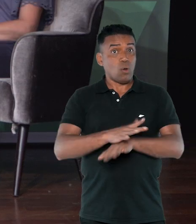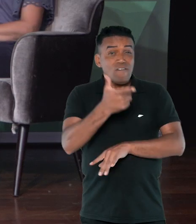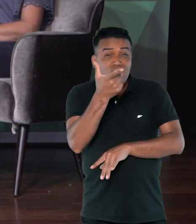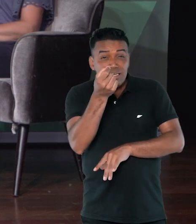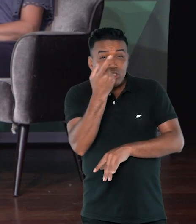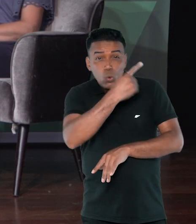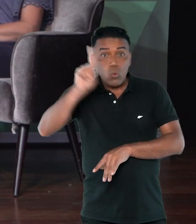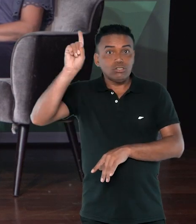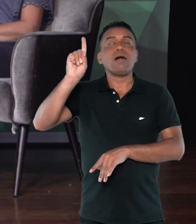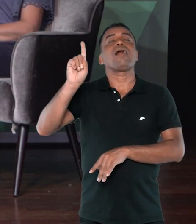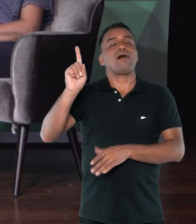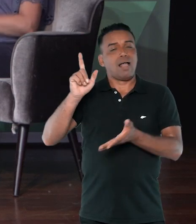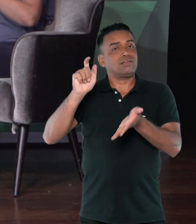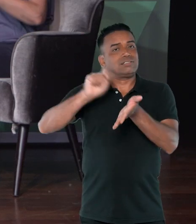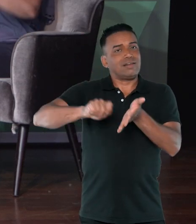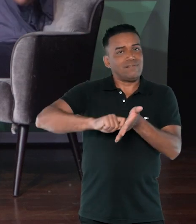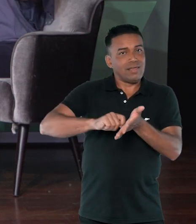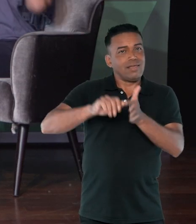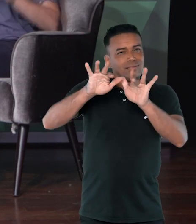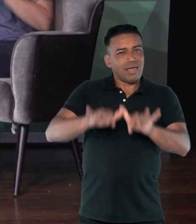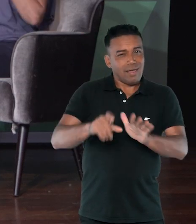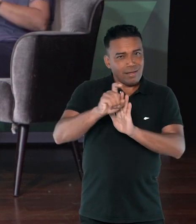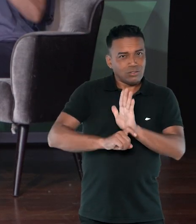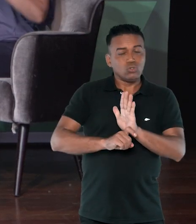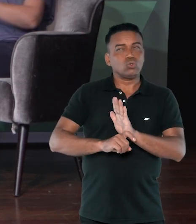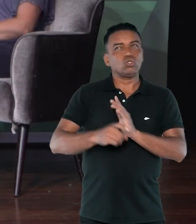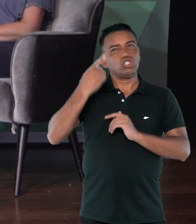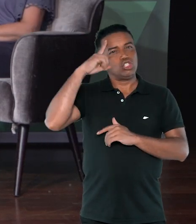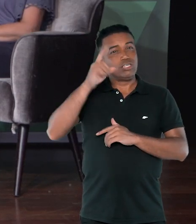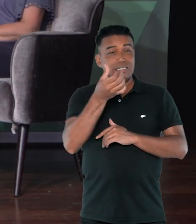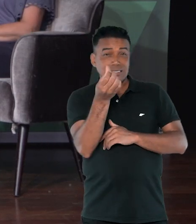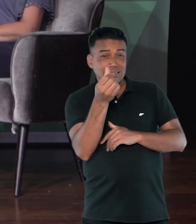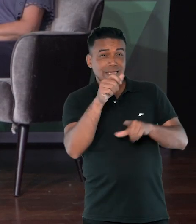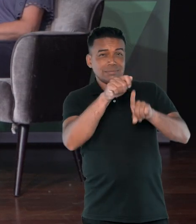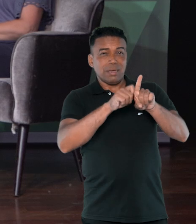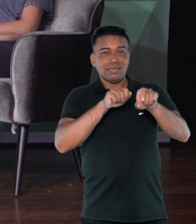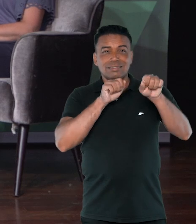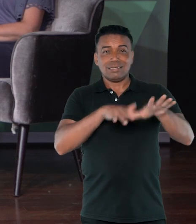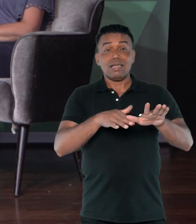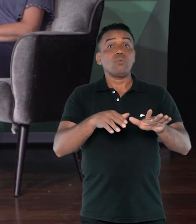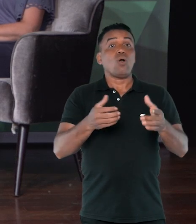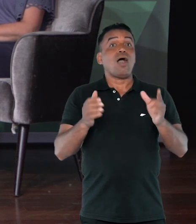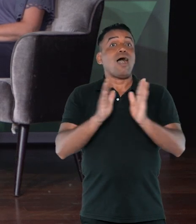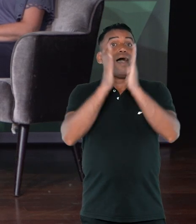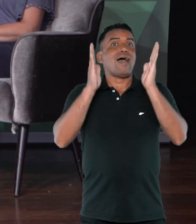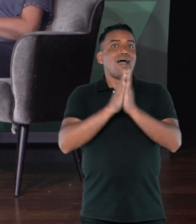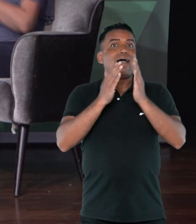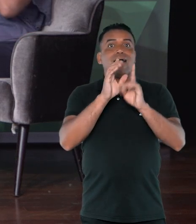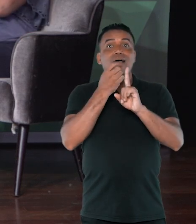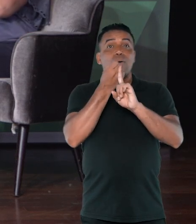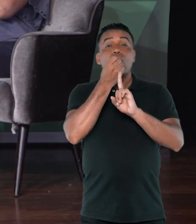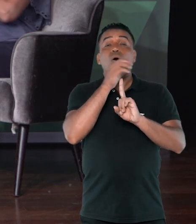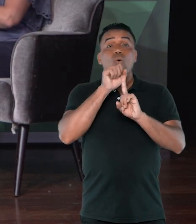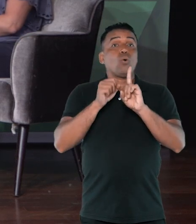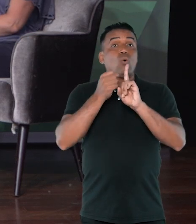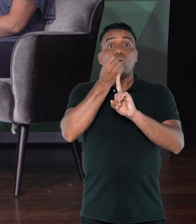de dezembro estava publicado. Aí eu coloquei fogo em todo mundo. Falei, vamos publicar, que agora nasceu. Né? Você